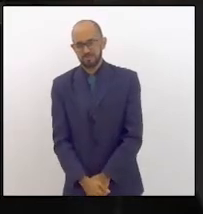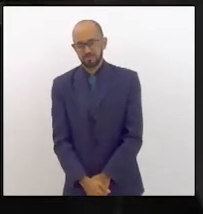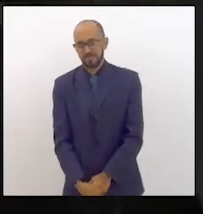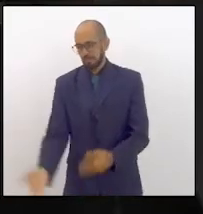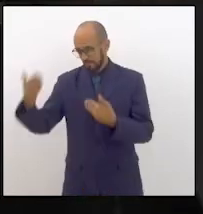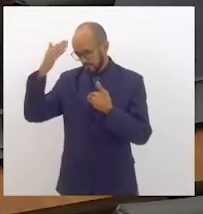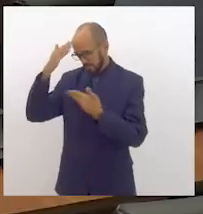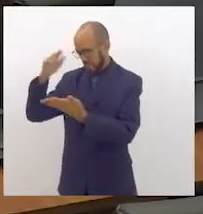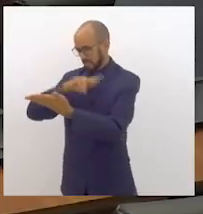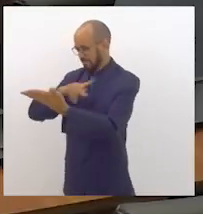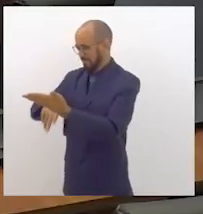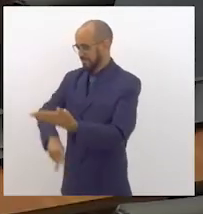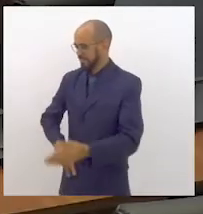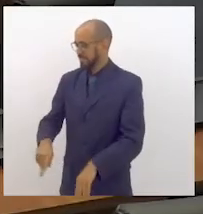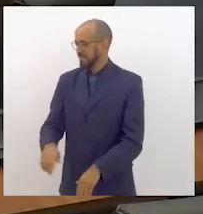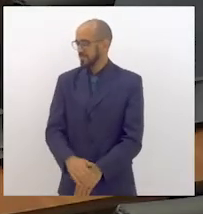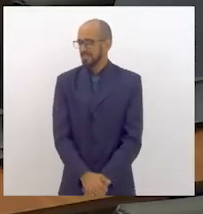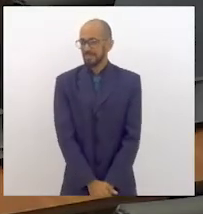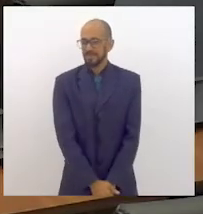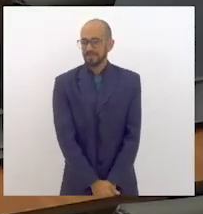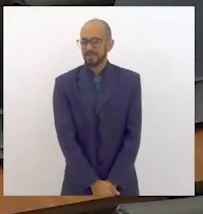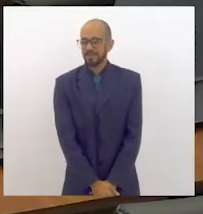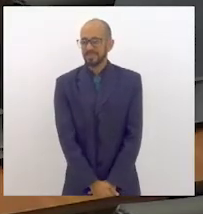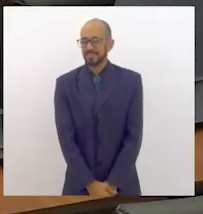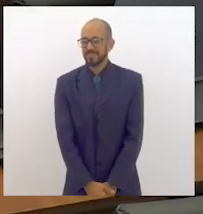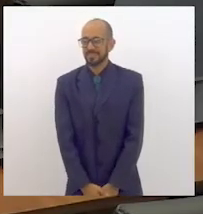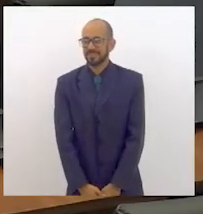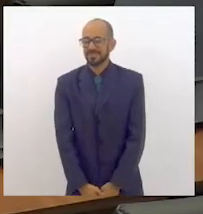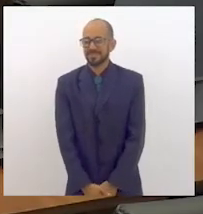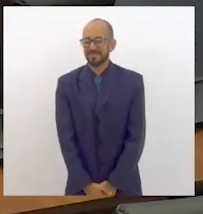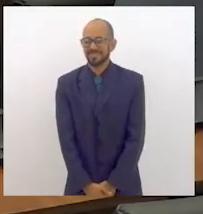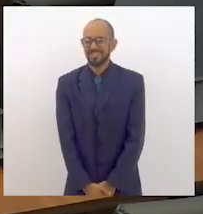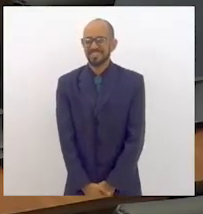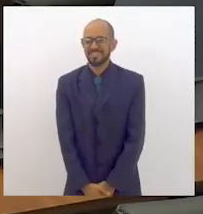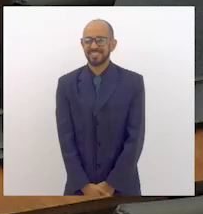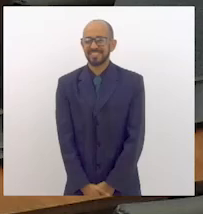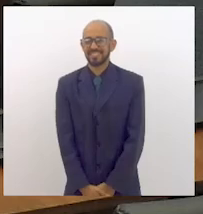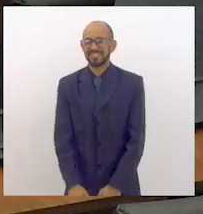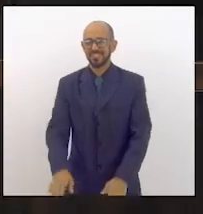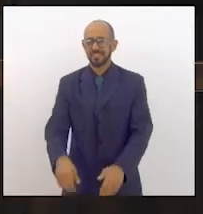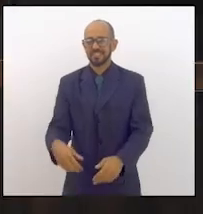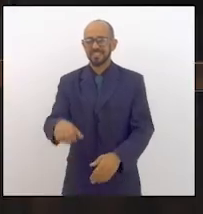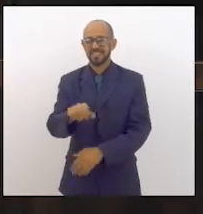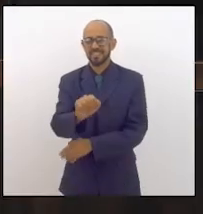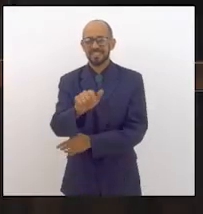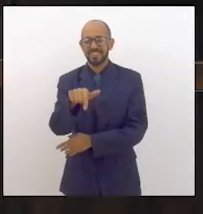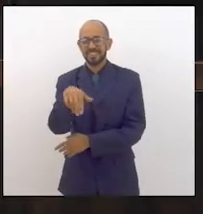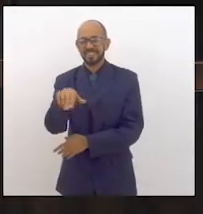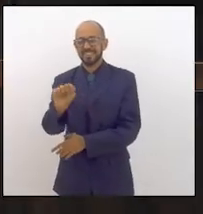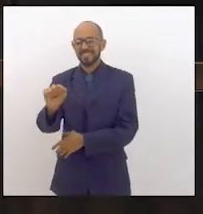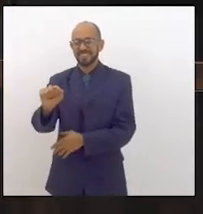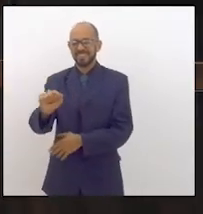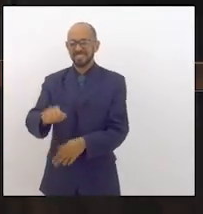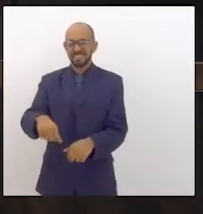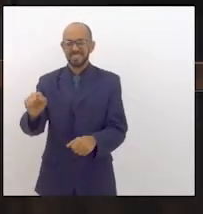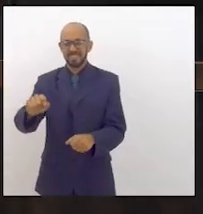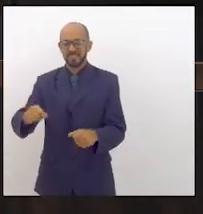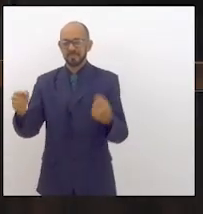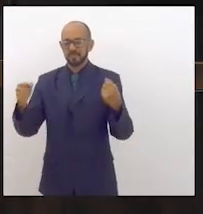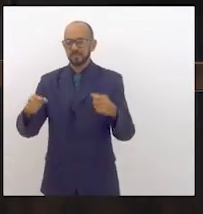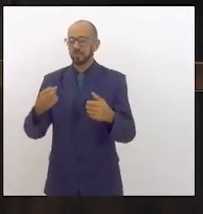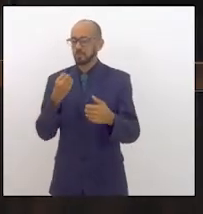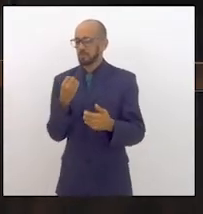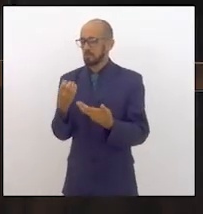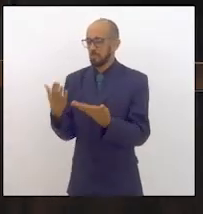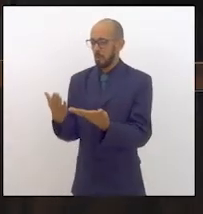Obrigada presidente a piada lá na pata felicidades tudo de bom que